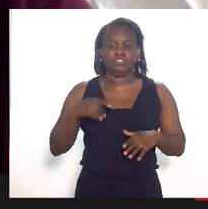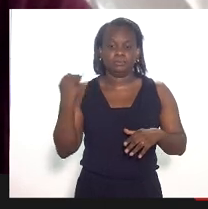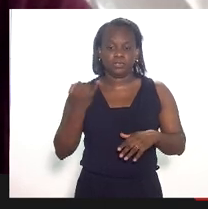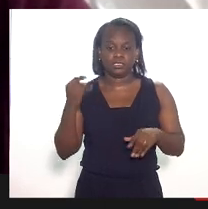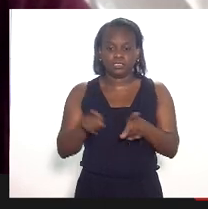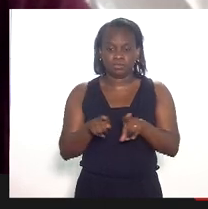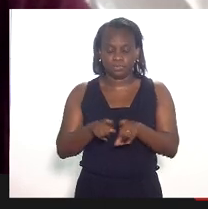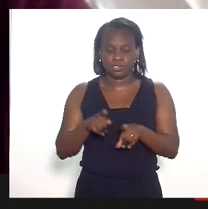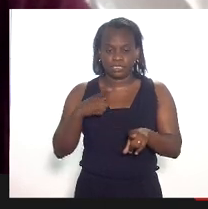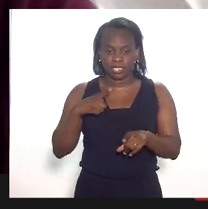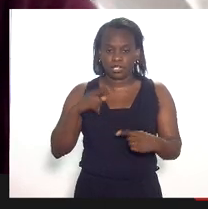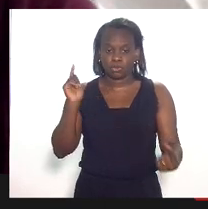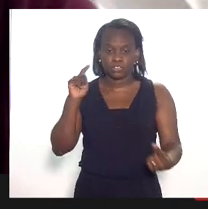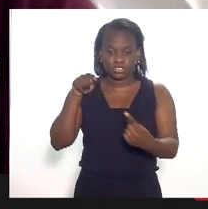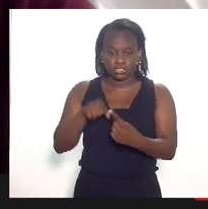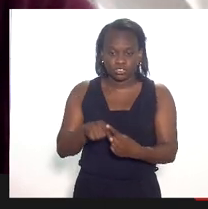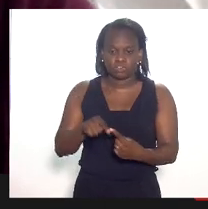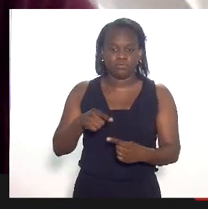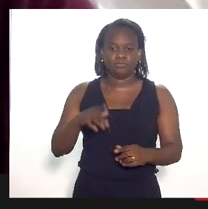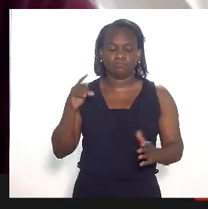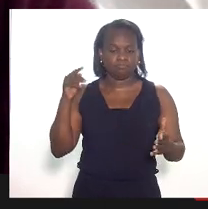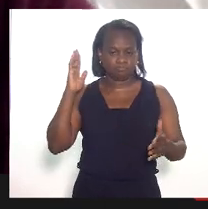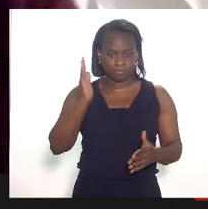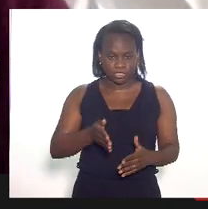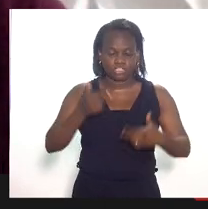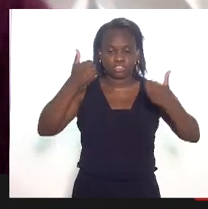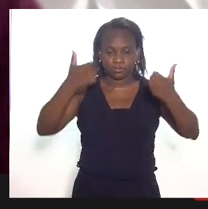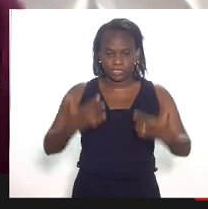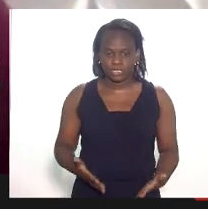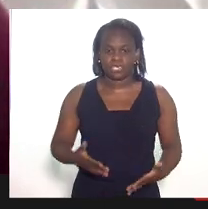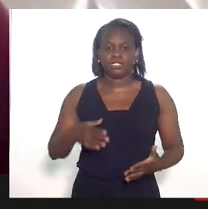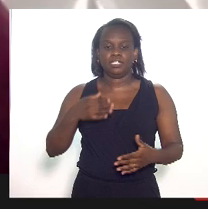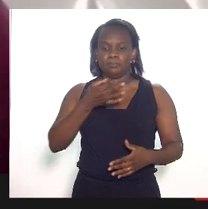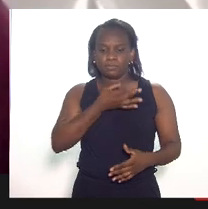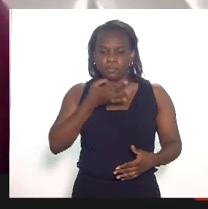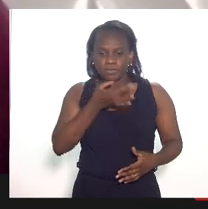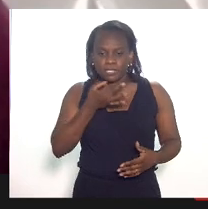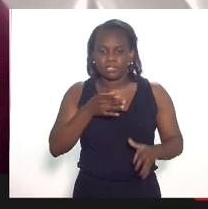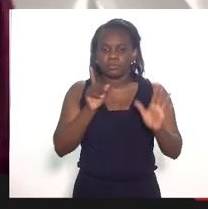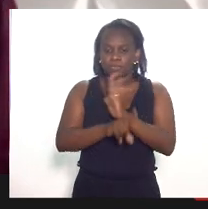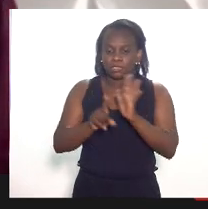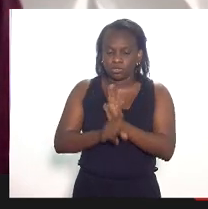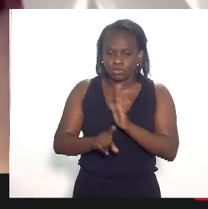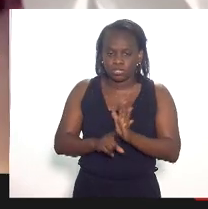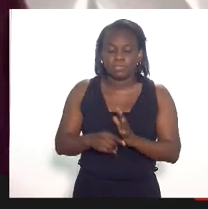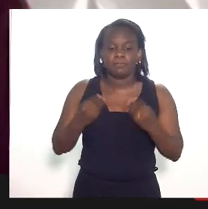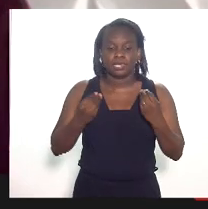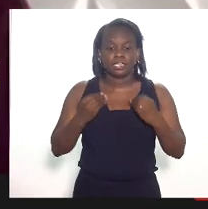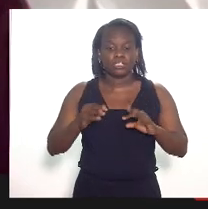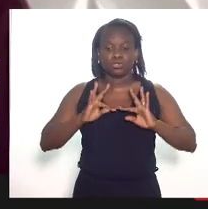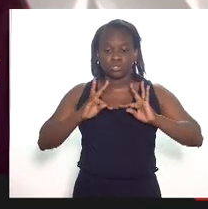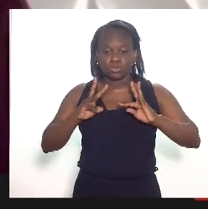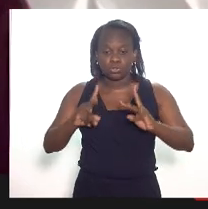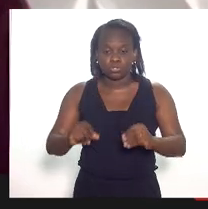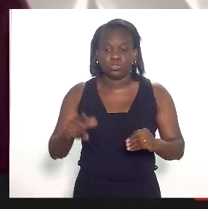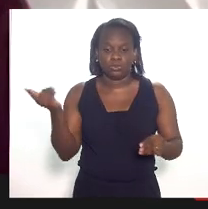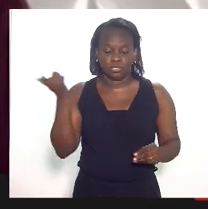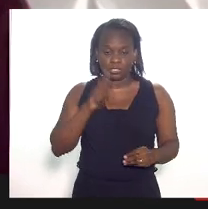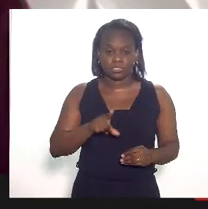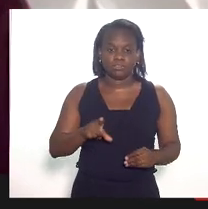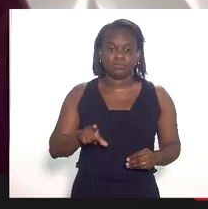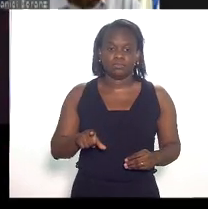importante que haja objetividade na apresentação dos argumentos e nas perguntas para que todos possam